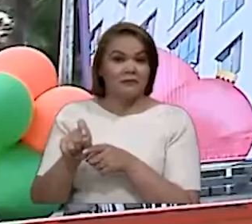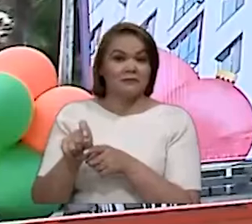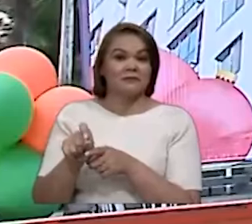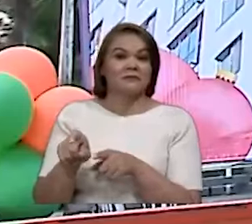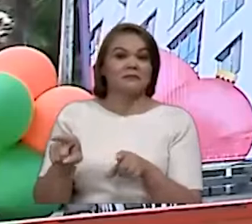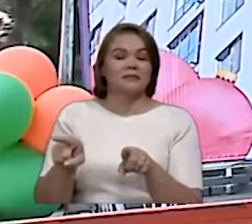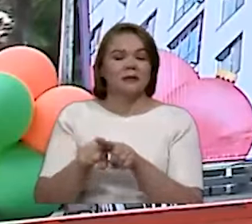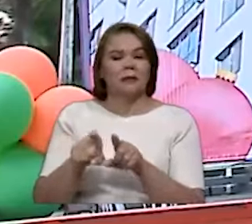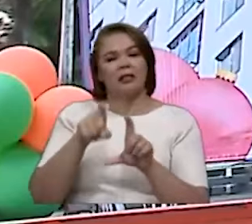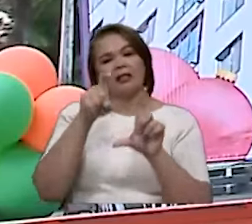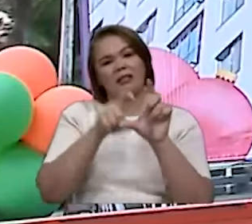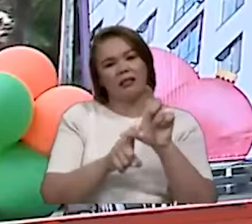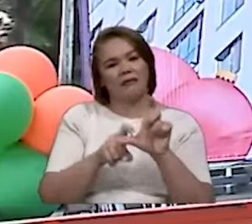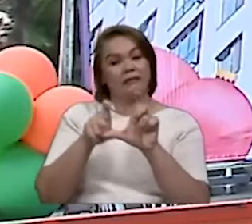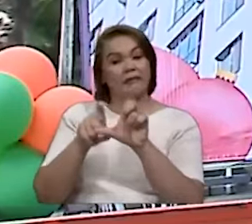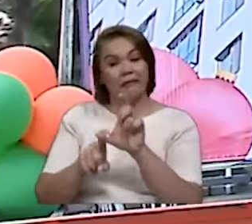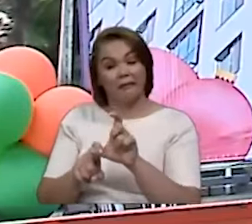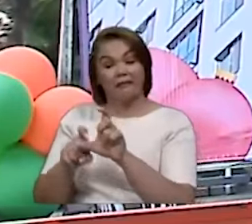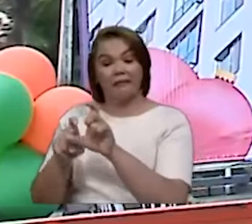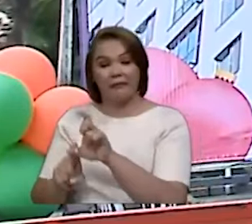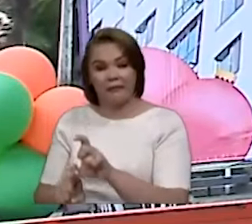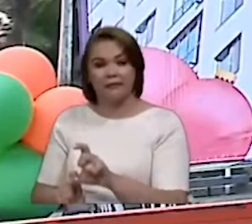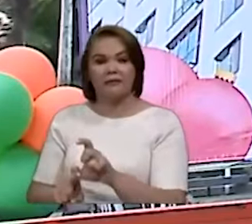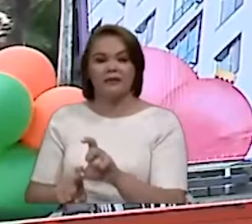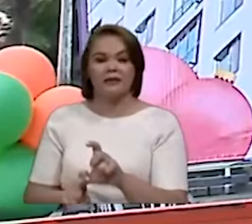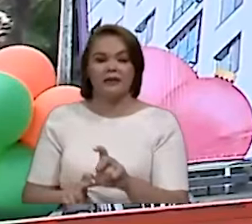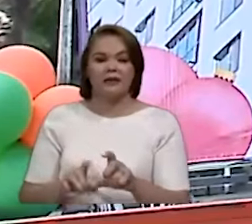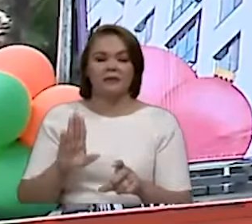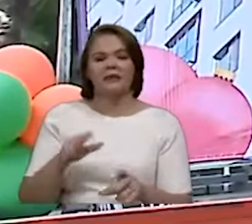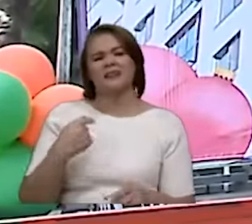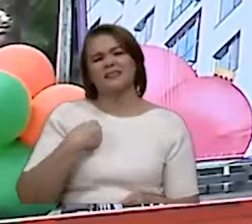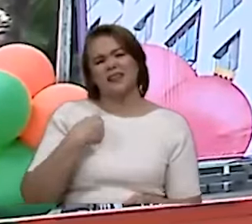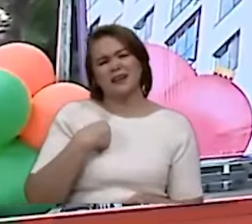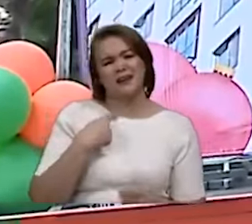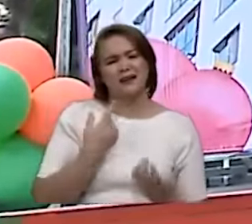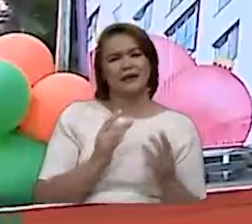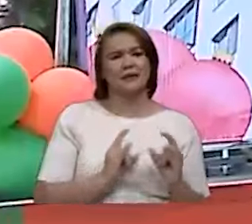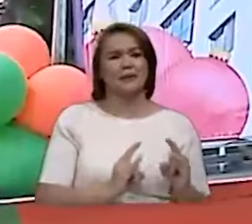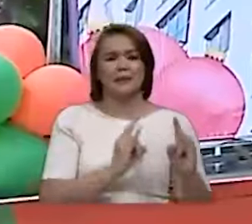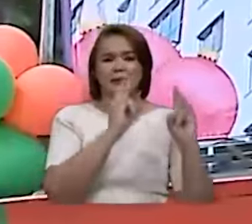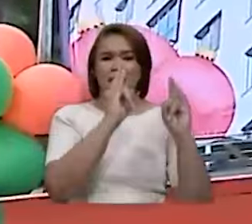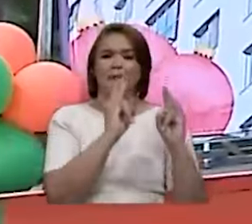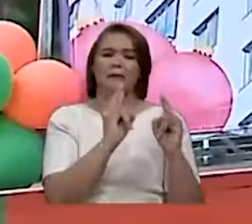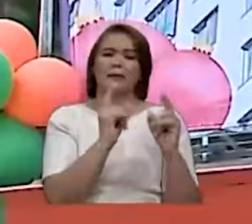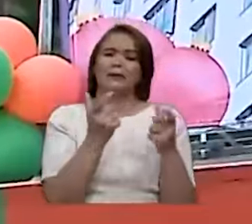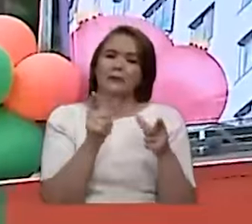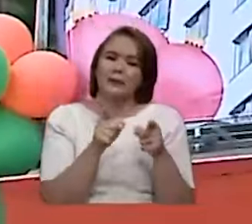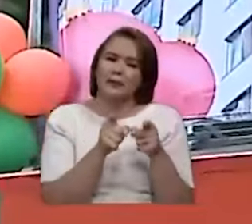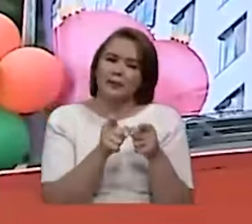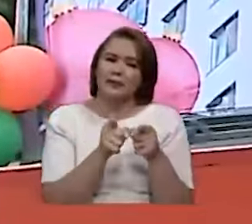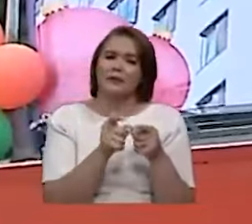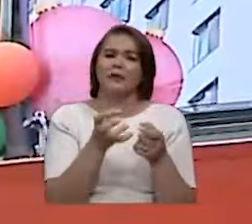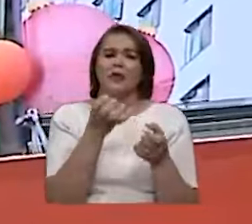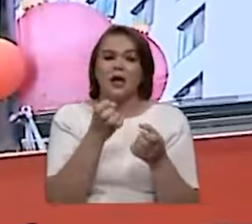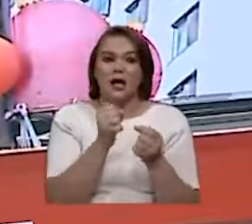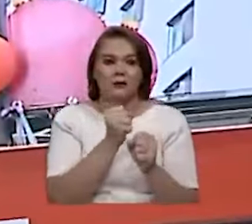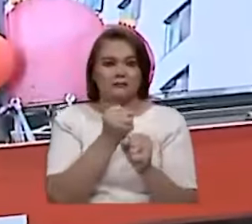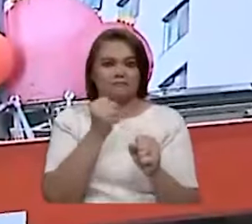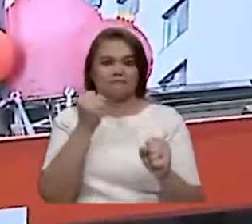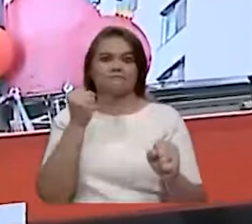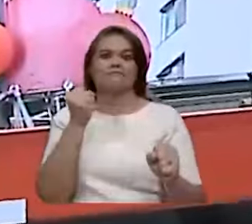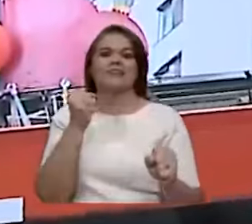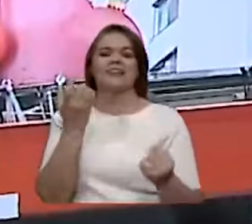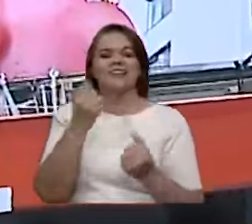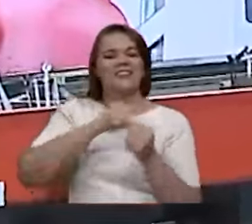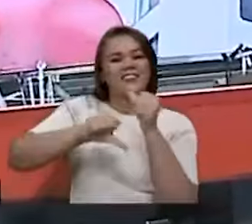simplesmente aí cheio de dívida. Ah, mas eu tô aqui nesse apartamento aqui, é pequenininho, eu queria aumentar. Então, você tem a oportunidade de mudar de